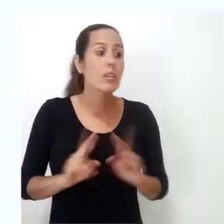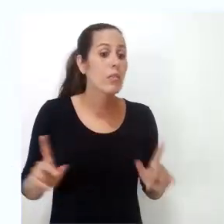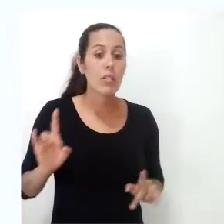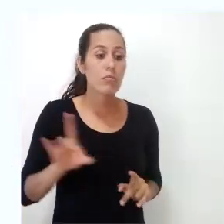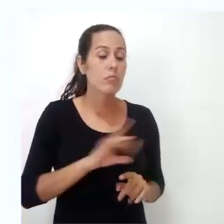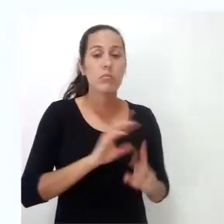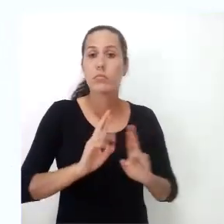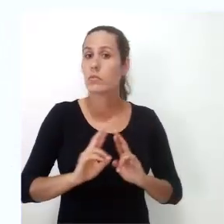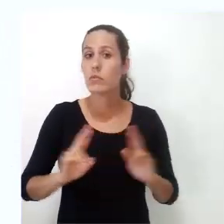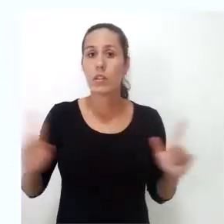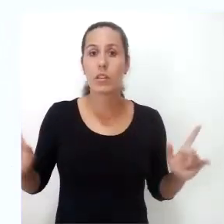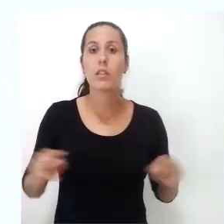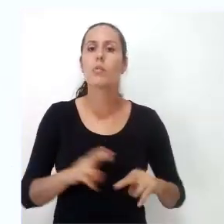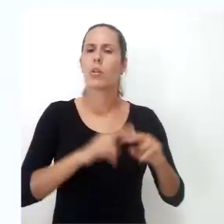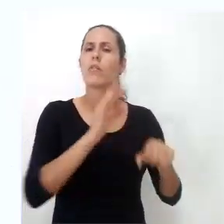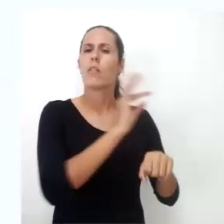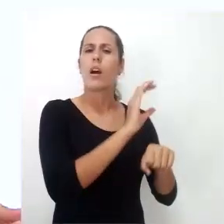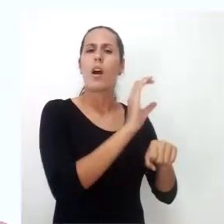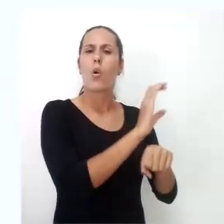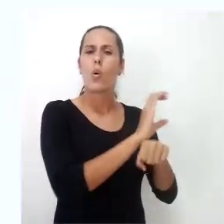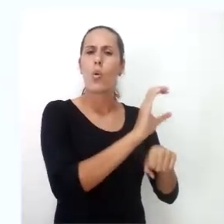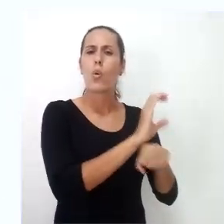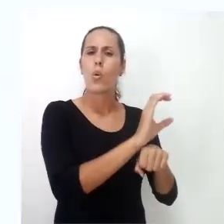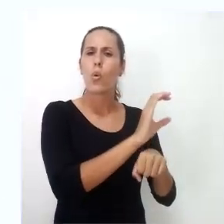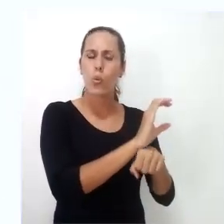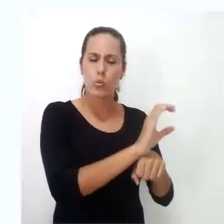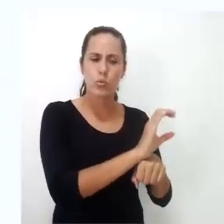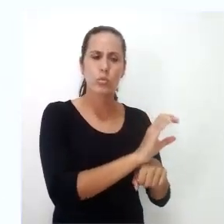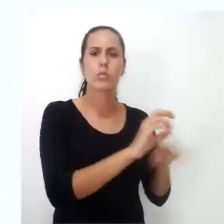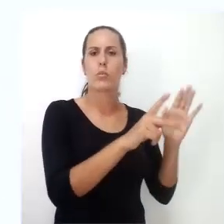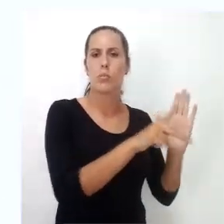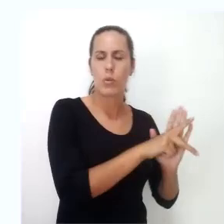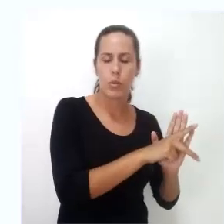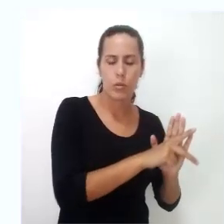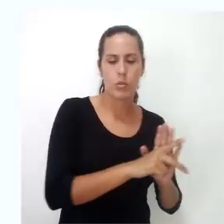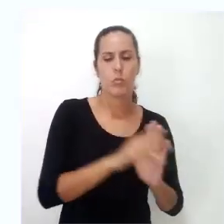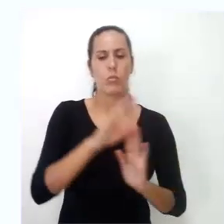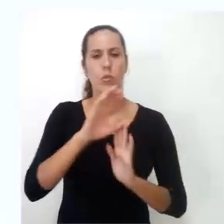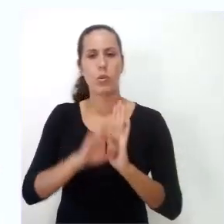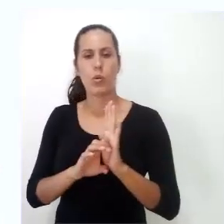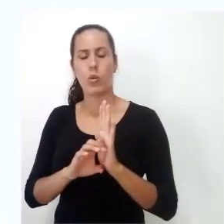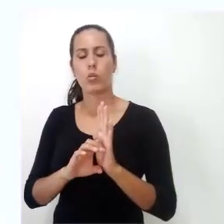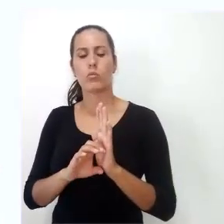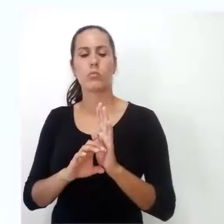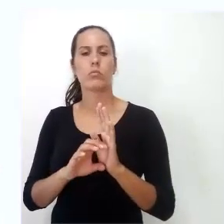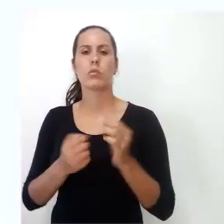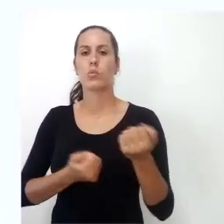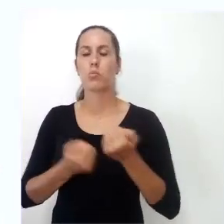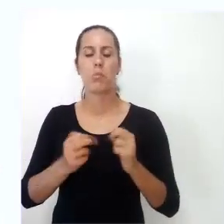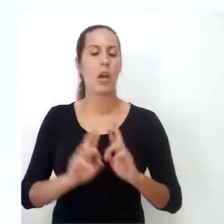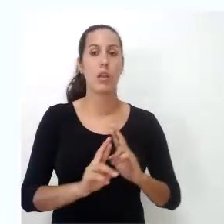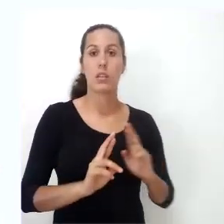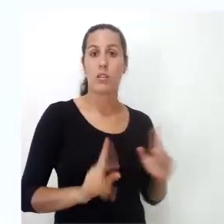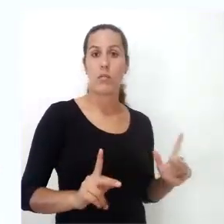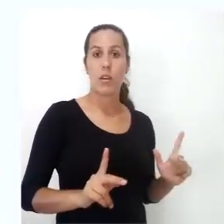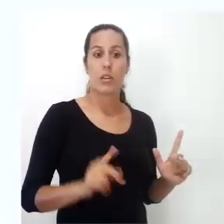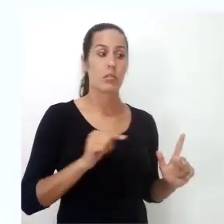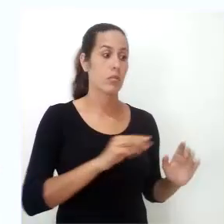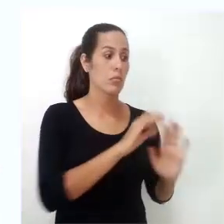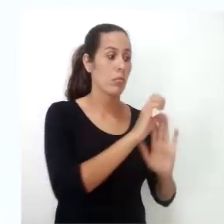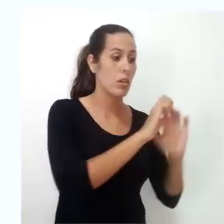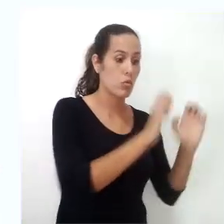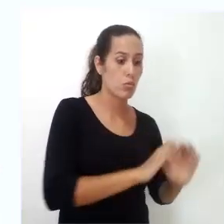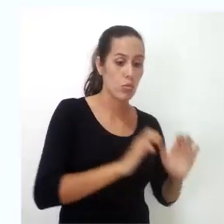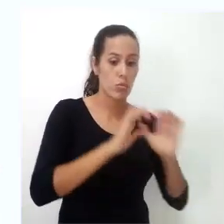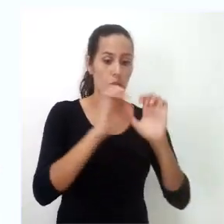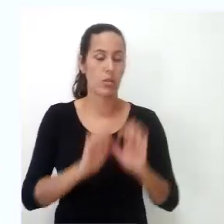sua estrutura X. É o que faz da Constituição ser a Constituição e não ser o Código de Trânsito. Então, há a